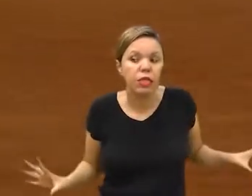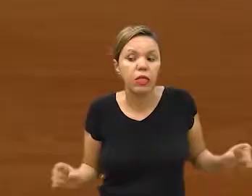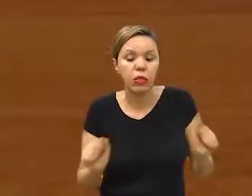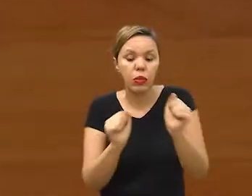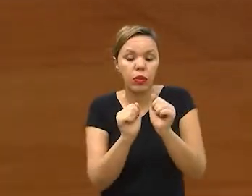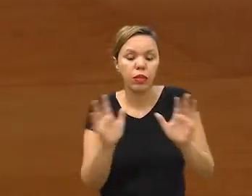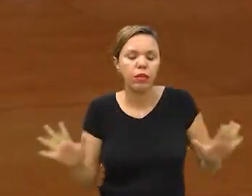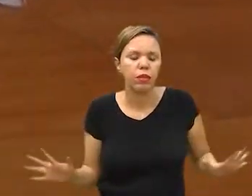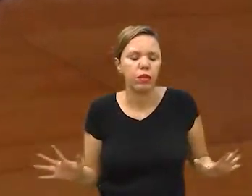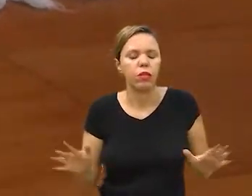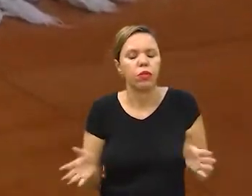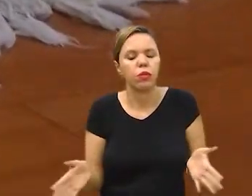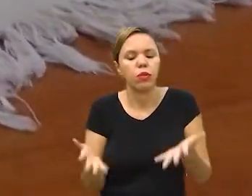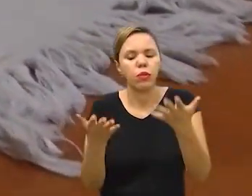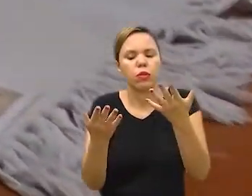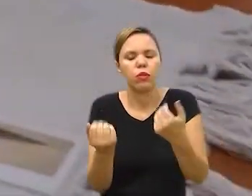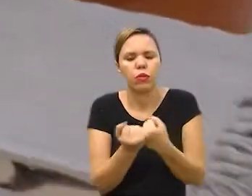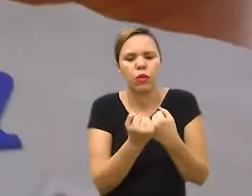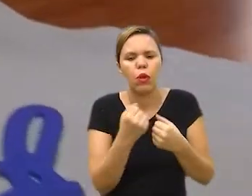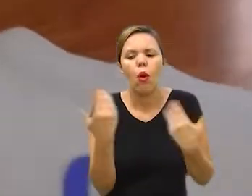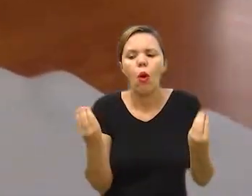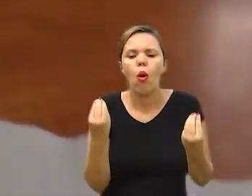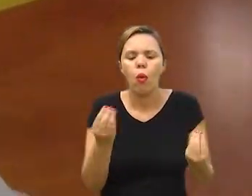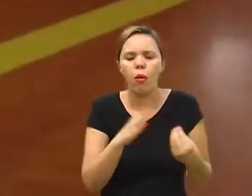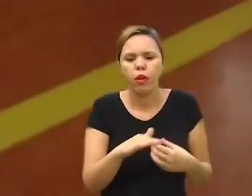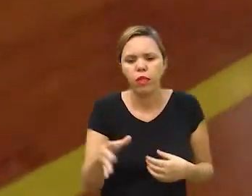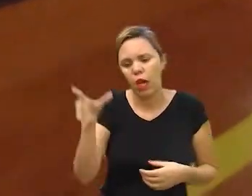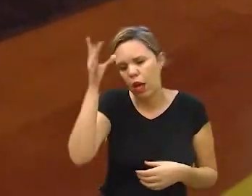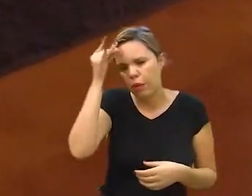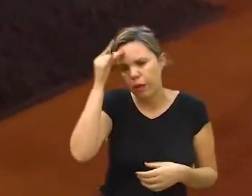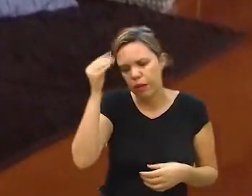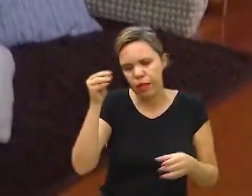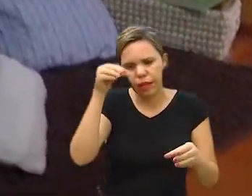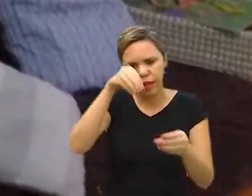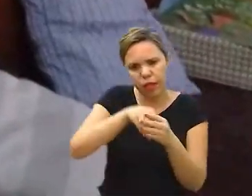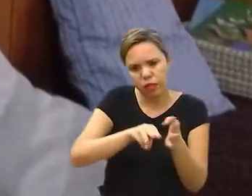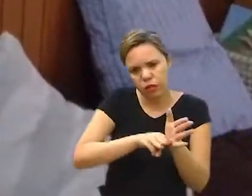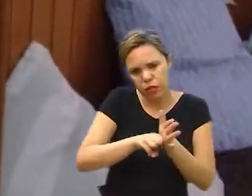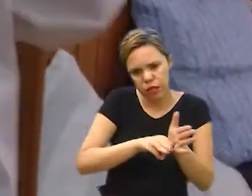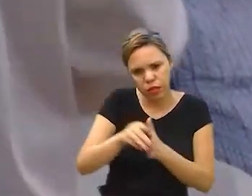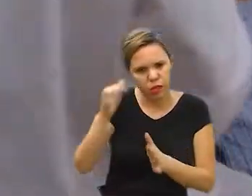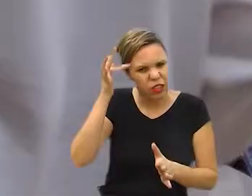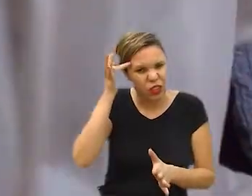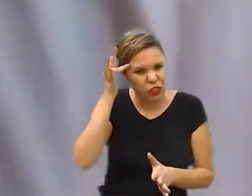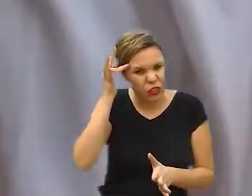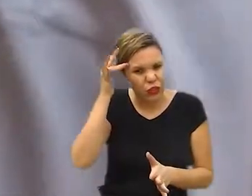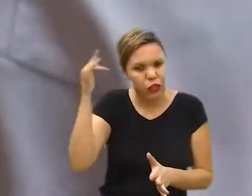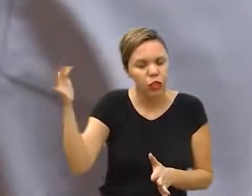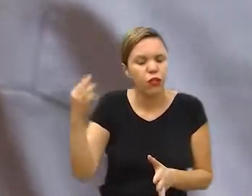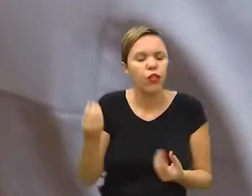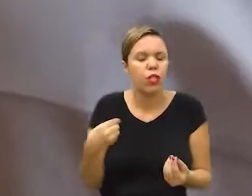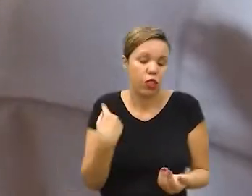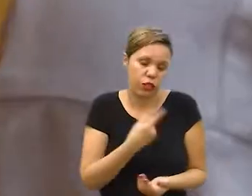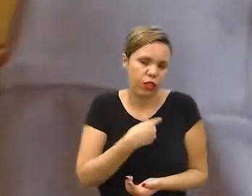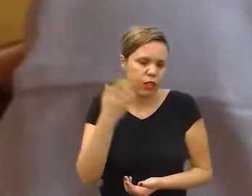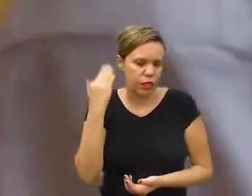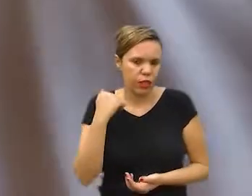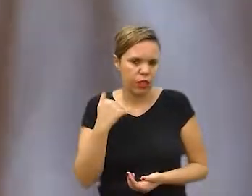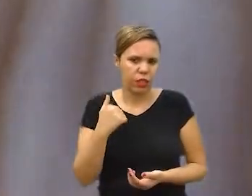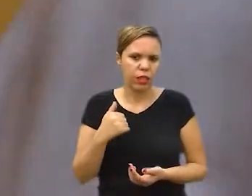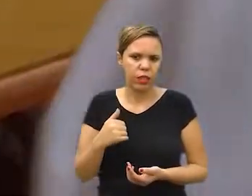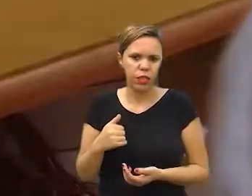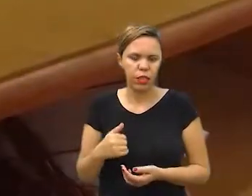questão colaborativa. E como que a criança aprende dentro dessa filosofia? Então, a gente sabe agora,